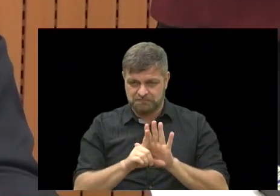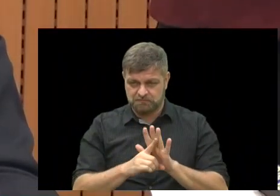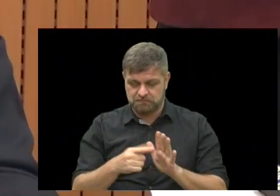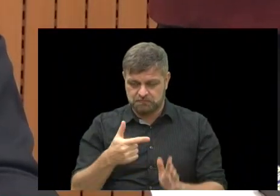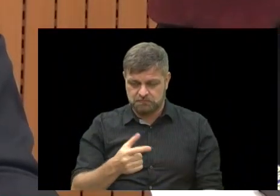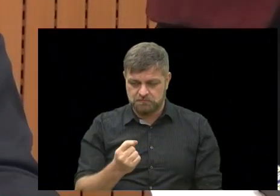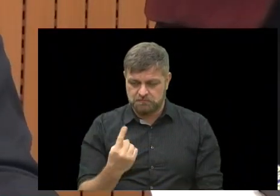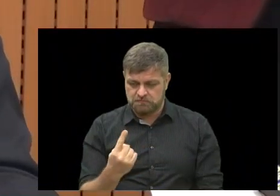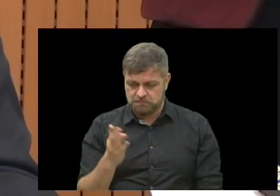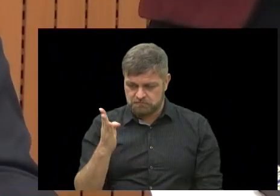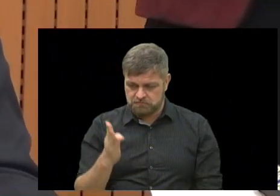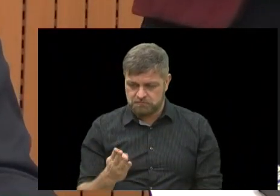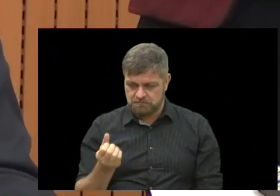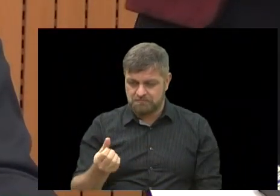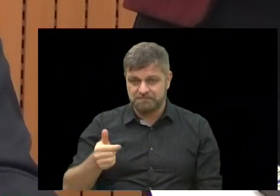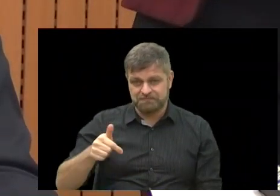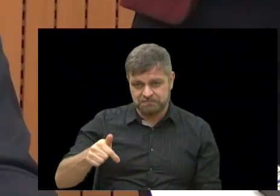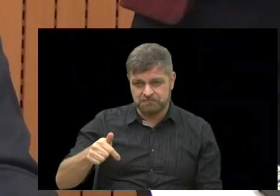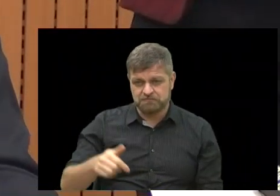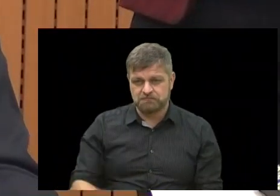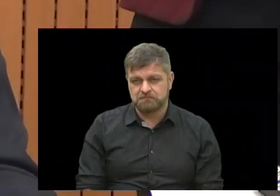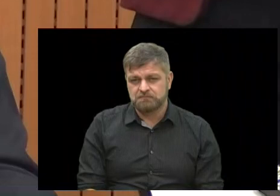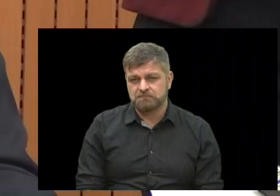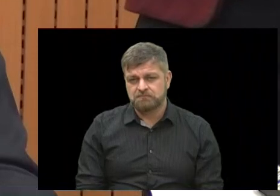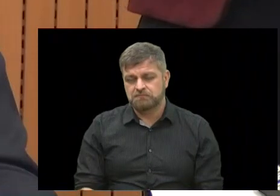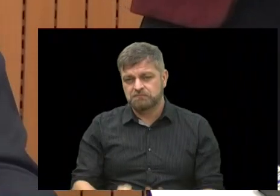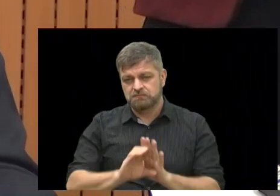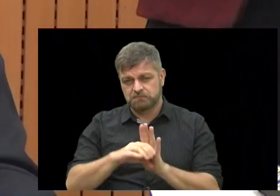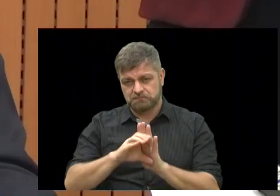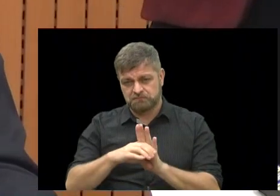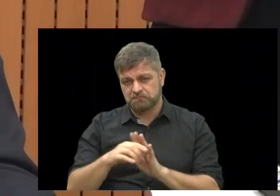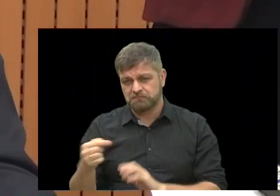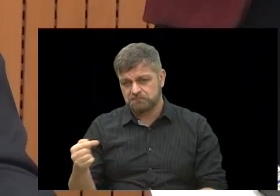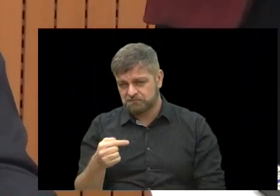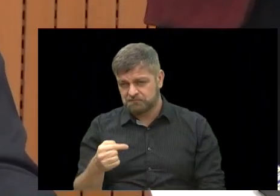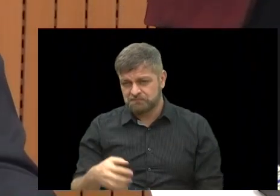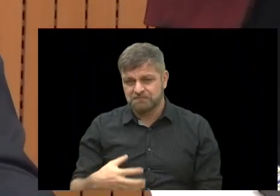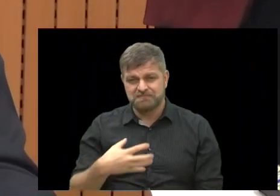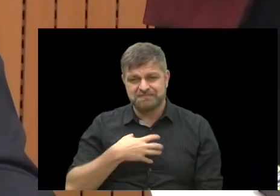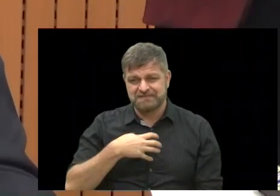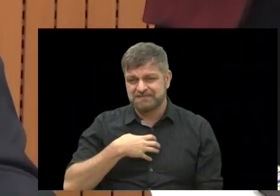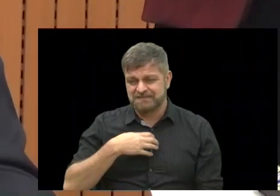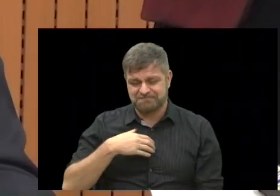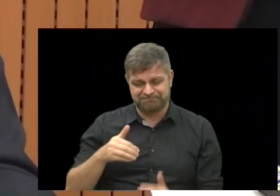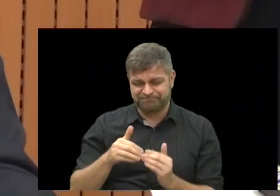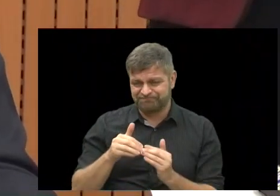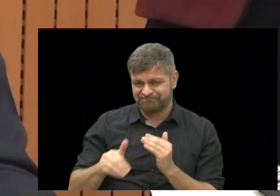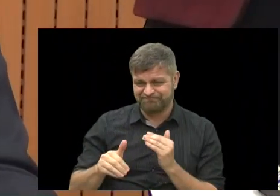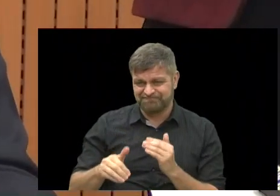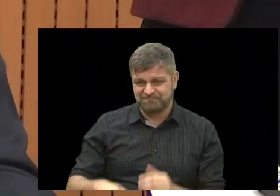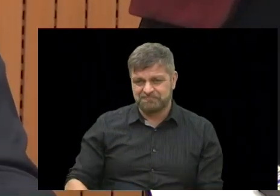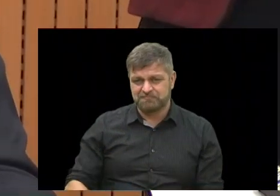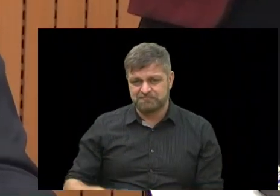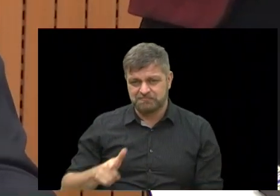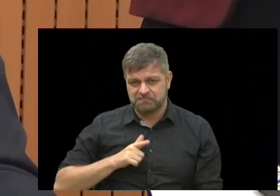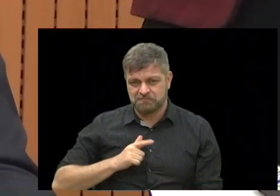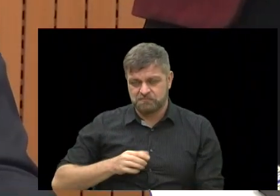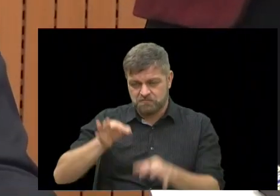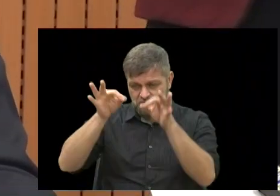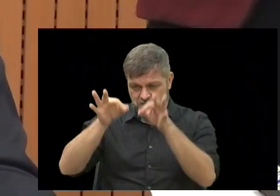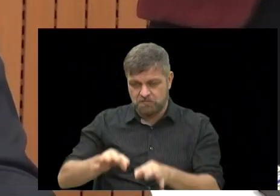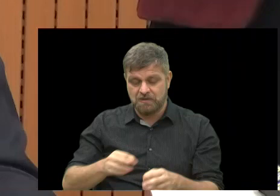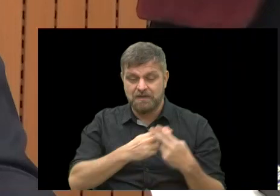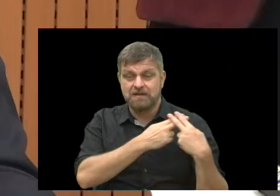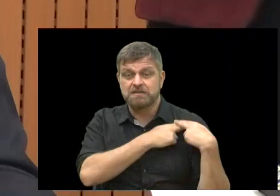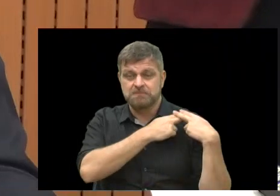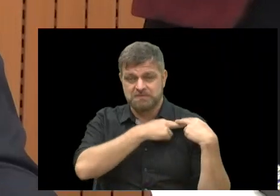de 1967, consistente em proceder de modo incompatível com a dignidade e o decoro do